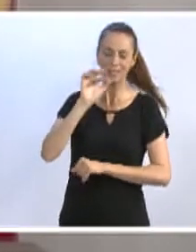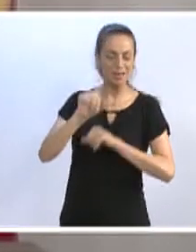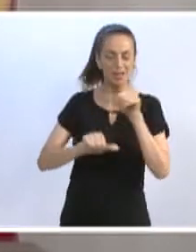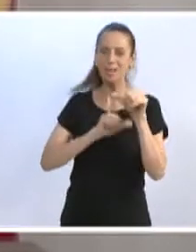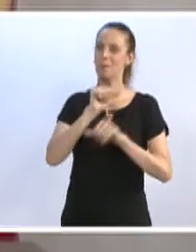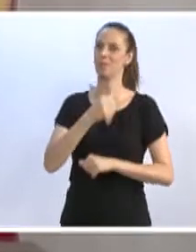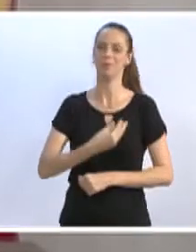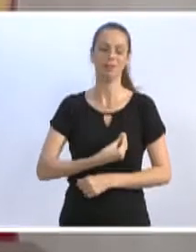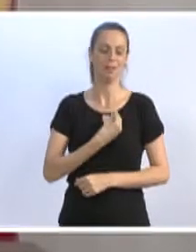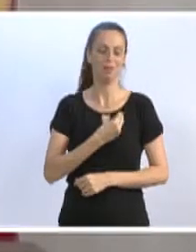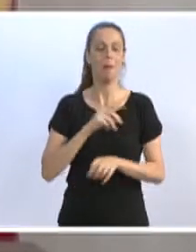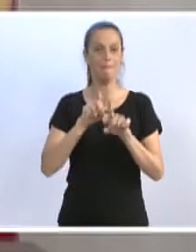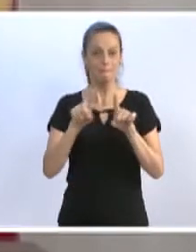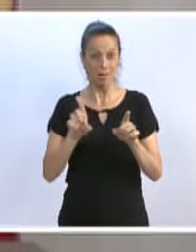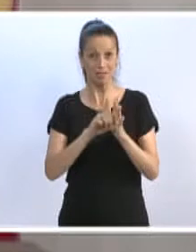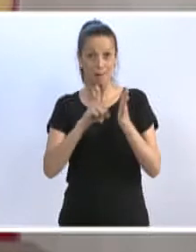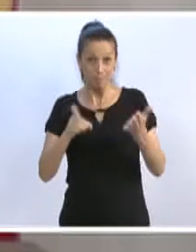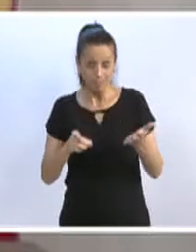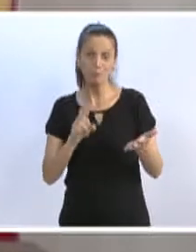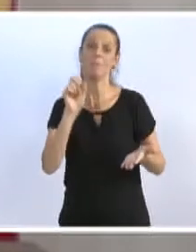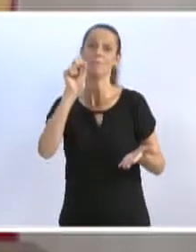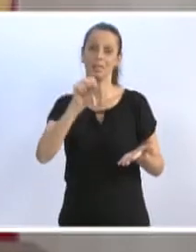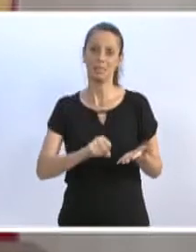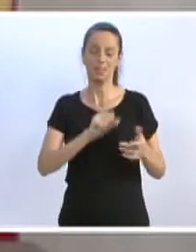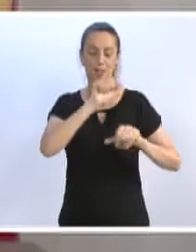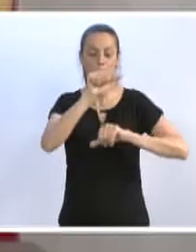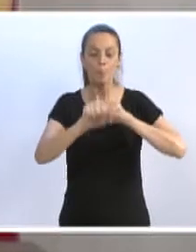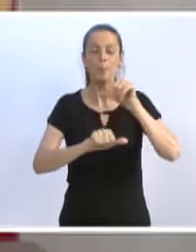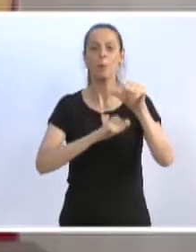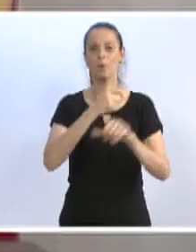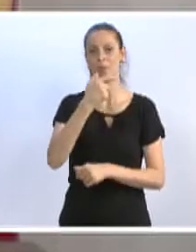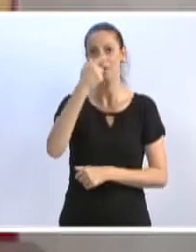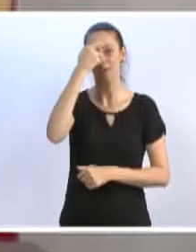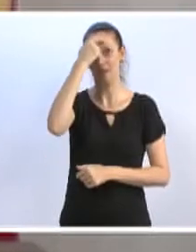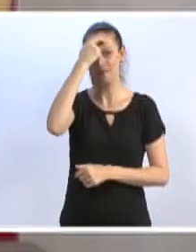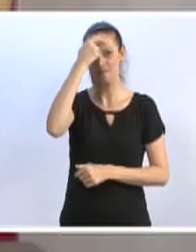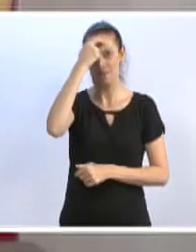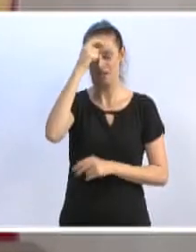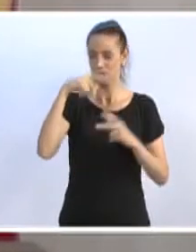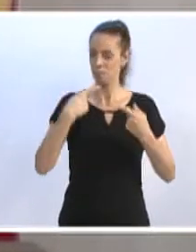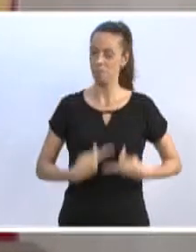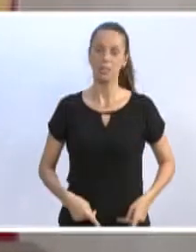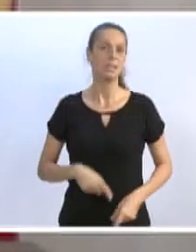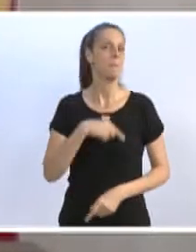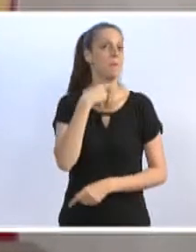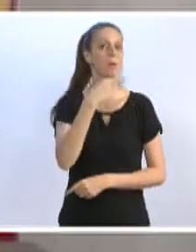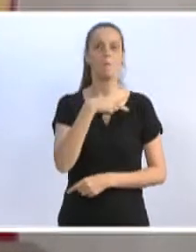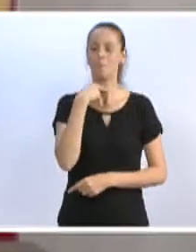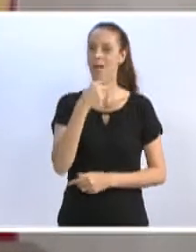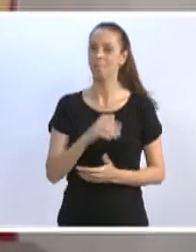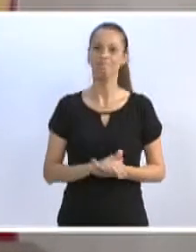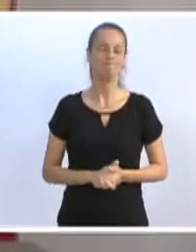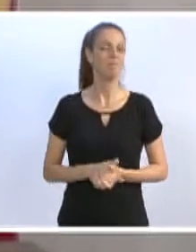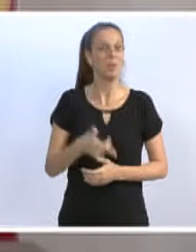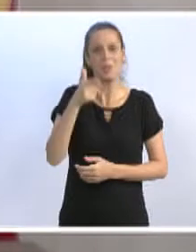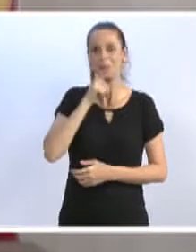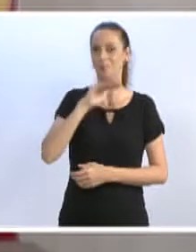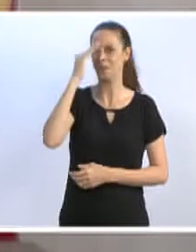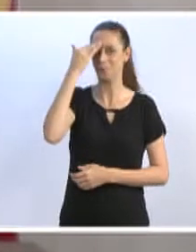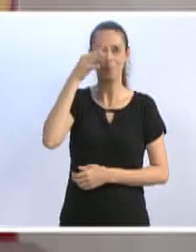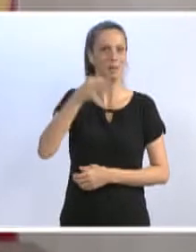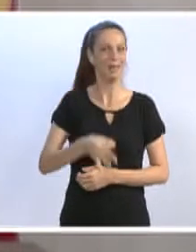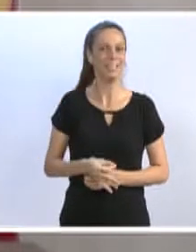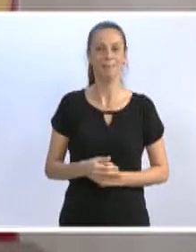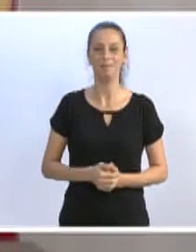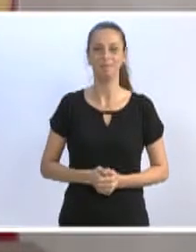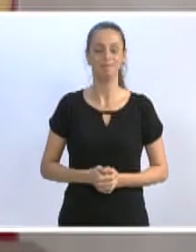nós uma mudança que a mente humana não é capaz de compreender.